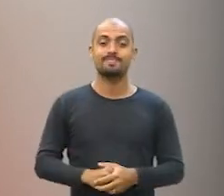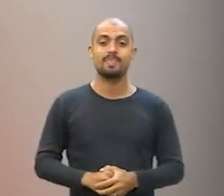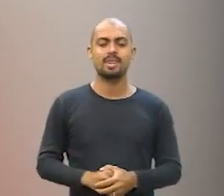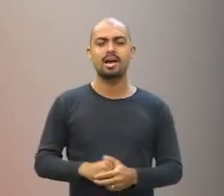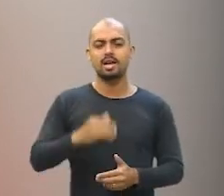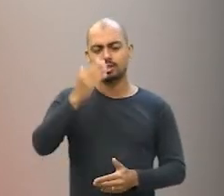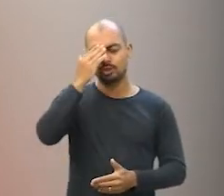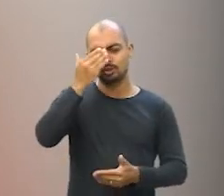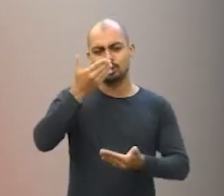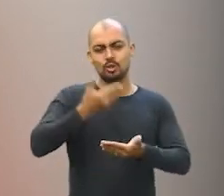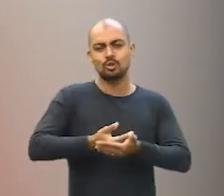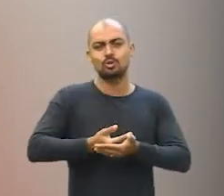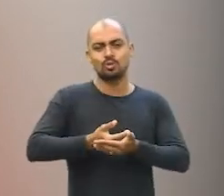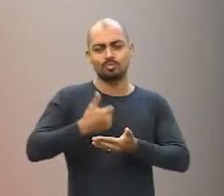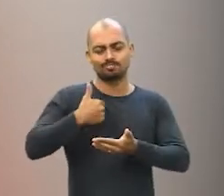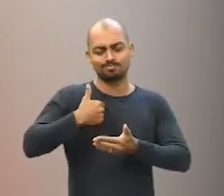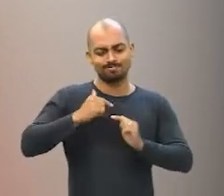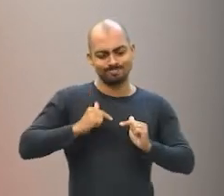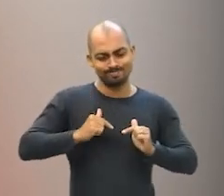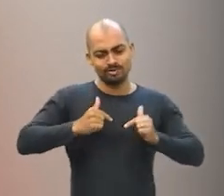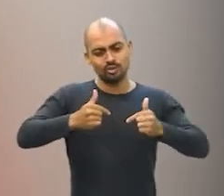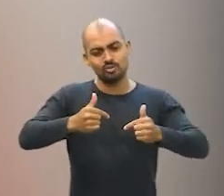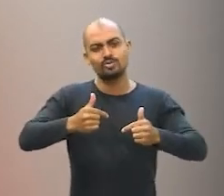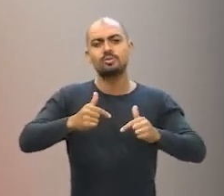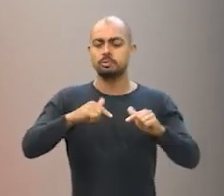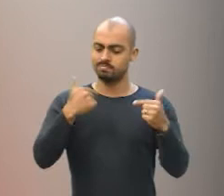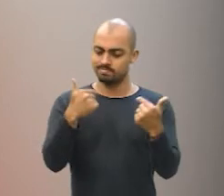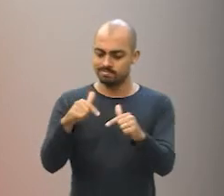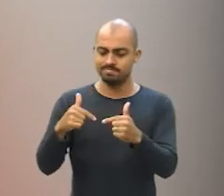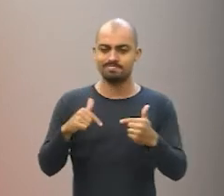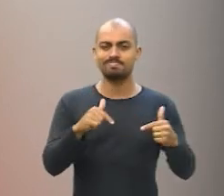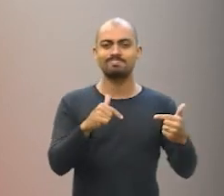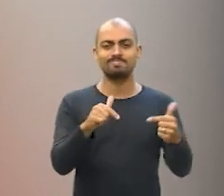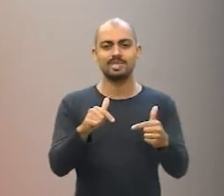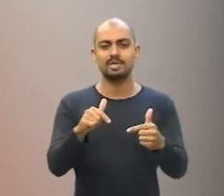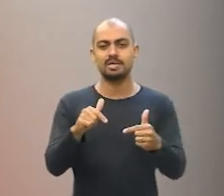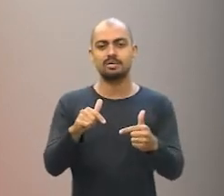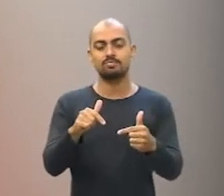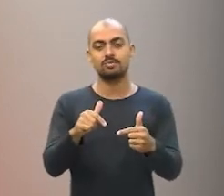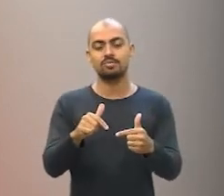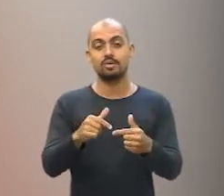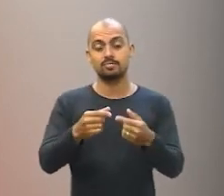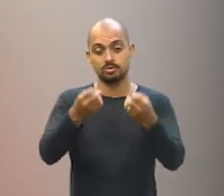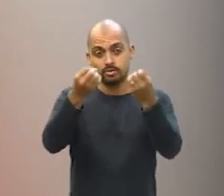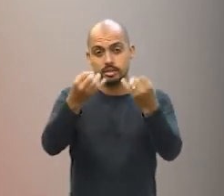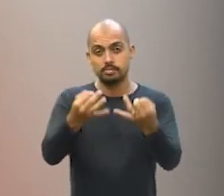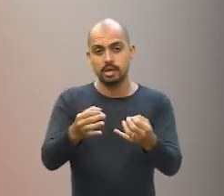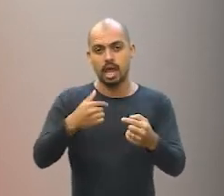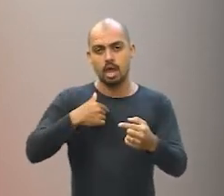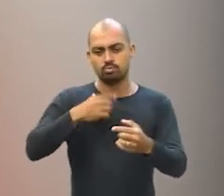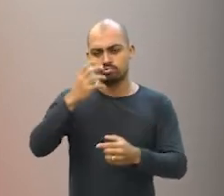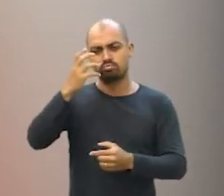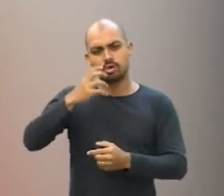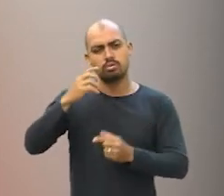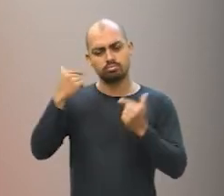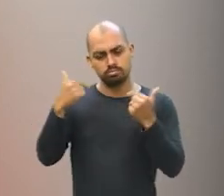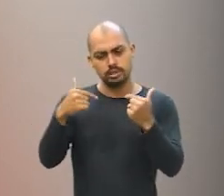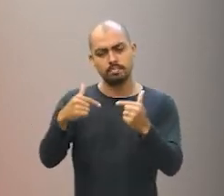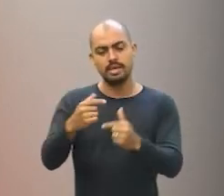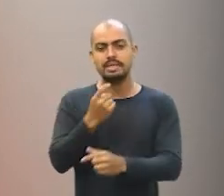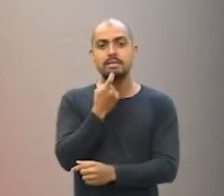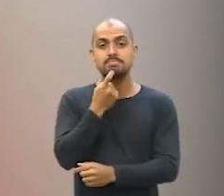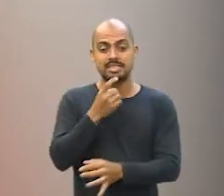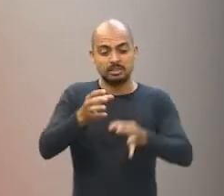que acredita e reconhece em mim o meu trabalho. Quero dizer que eu vou continuar trabalhando sério por